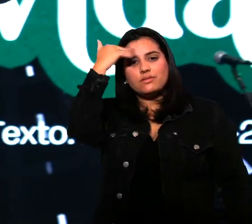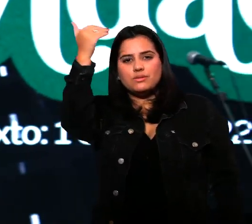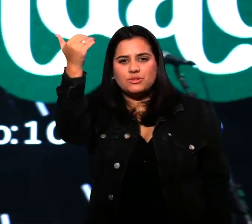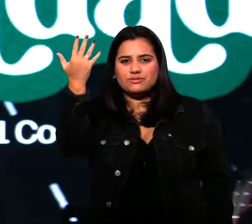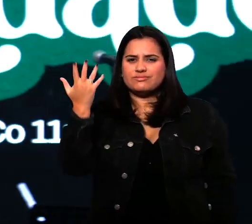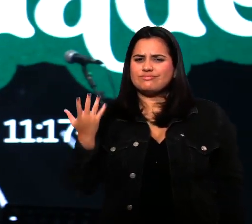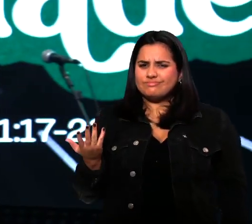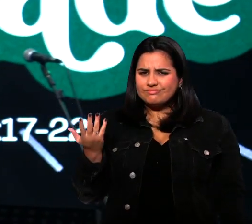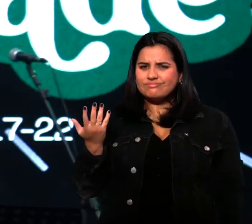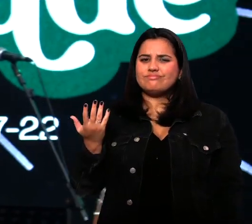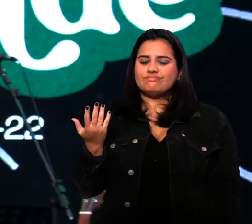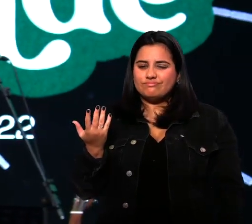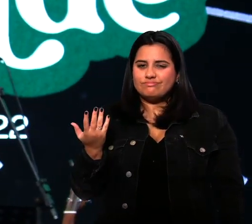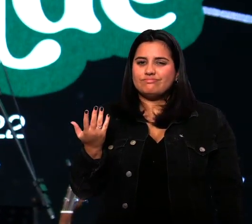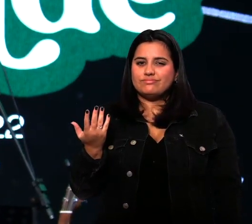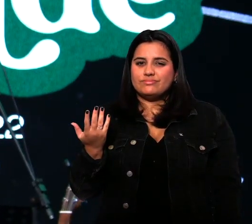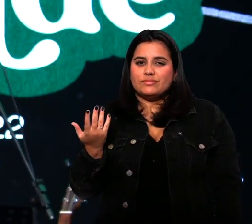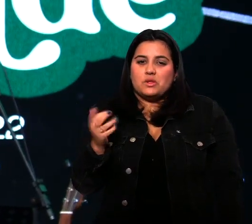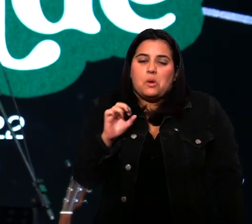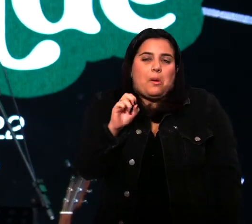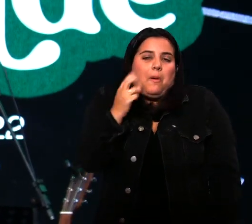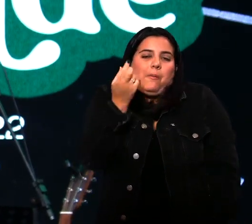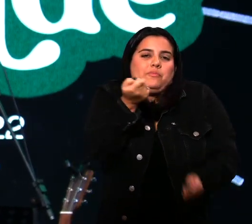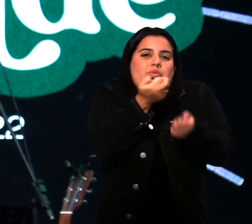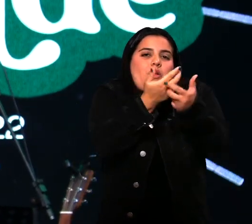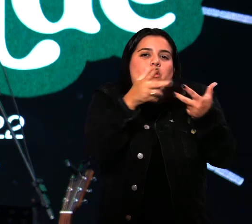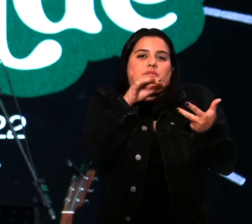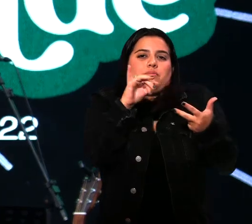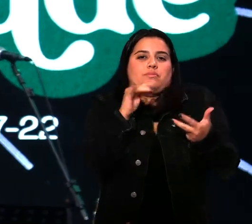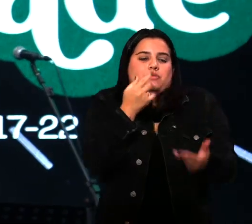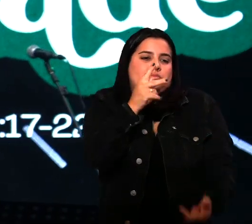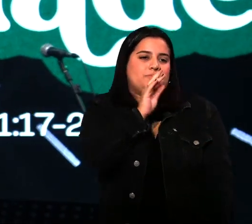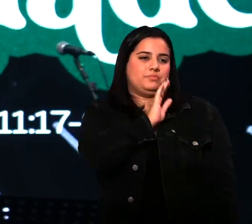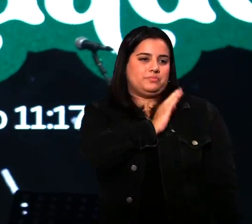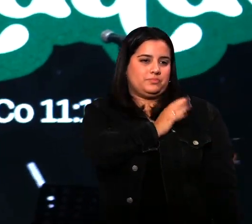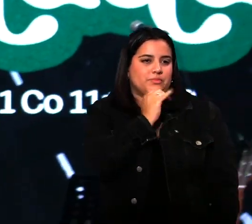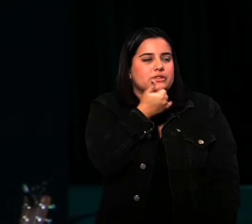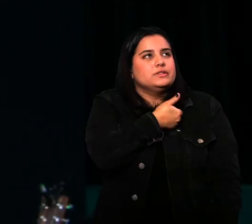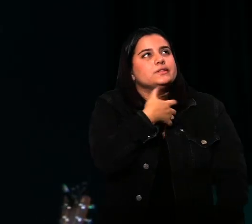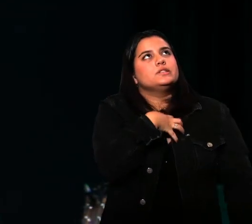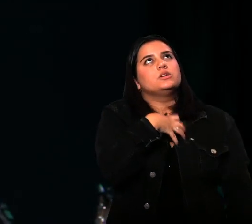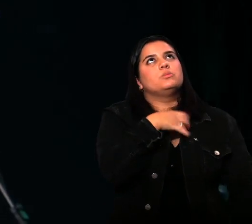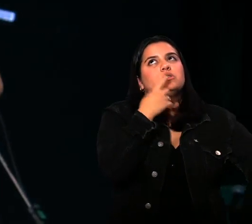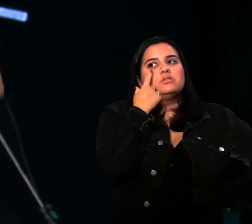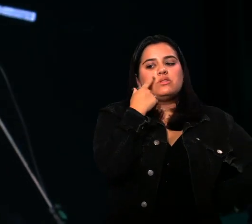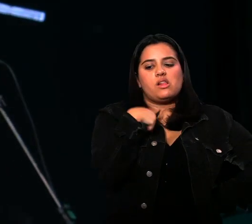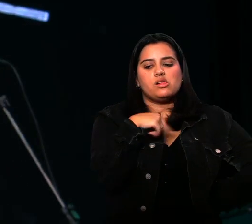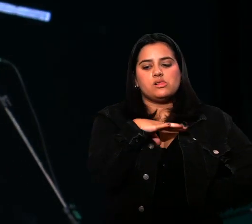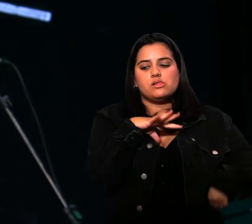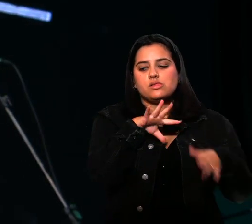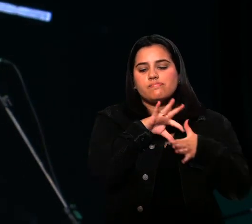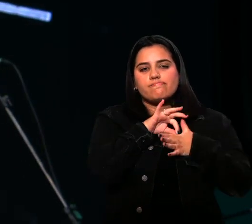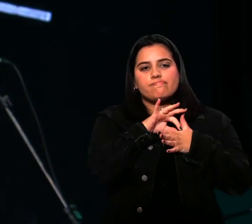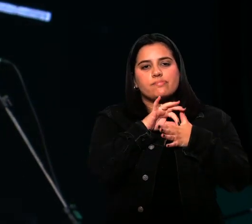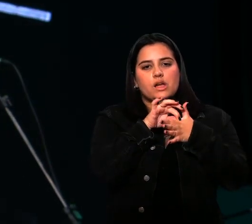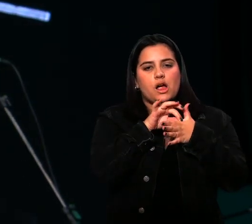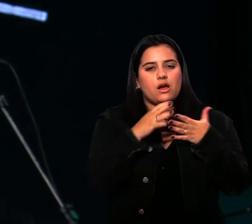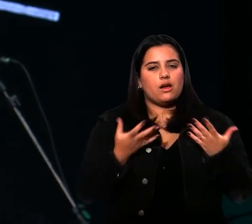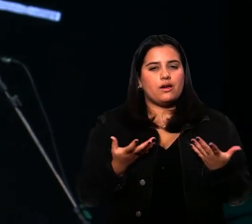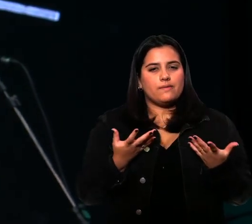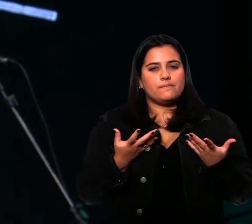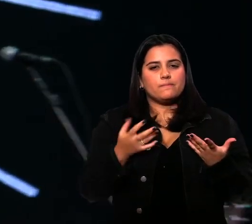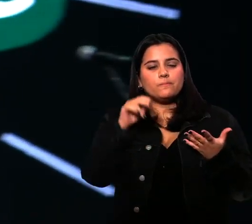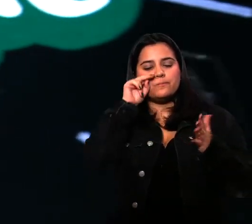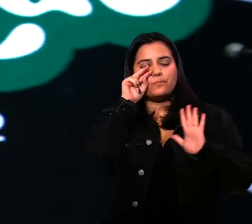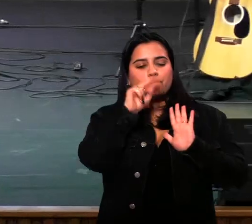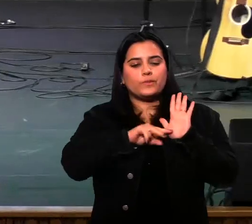outra coisa que pode ser algo que vai falar mais fortemente ao teu coração e que desperta a tua própria carnalidade. Acompanha comigo a leitura